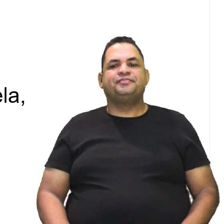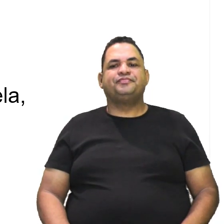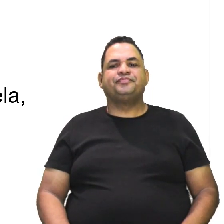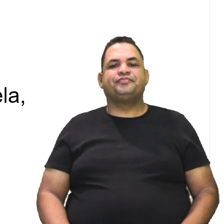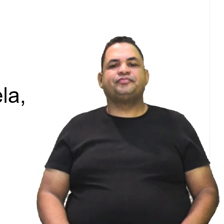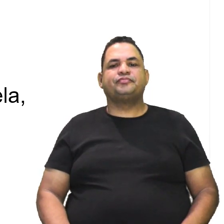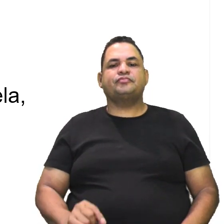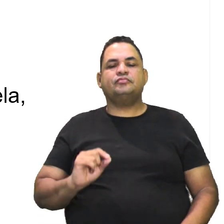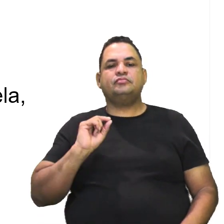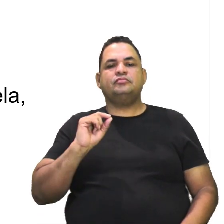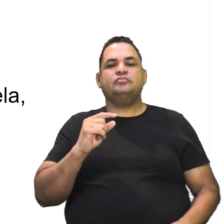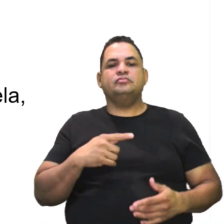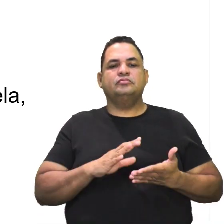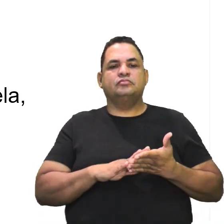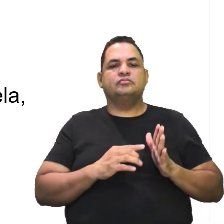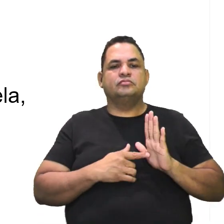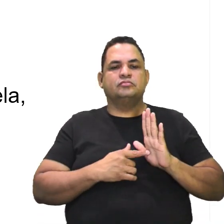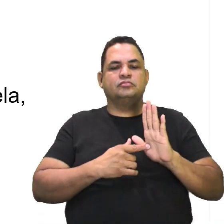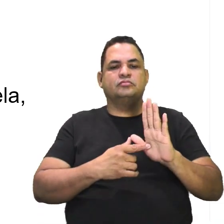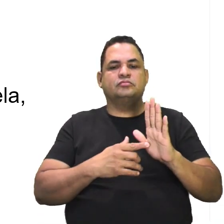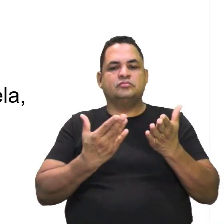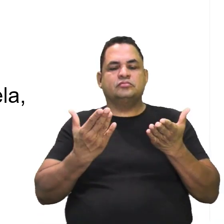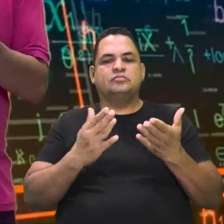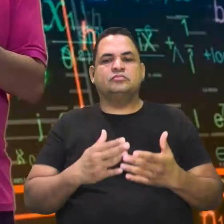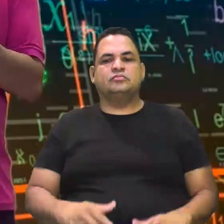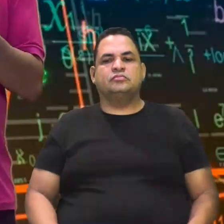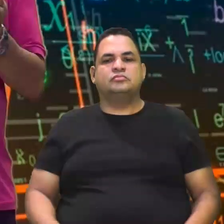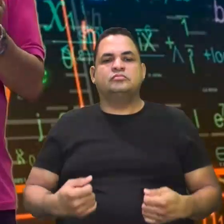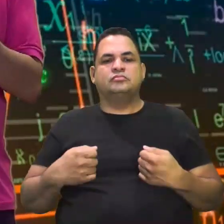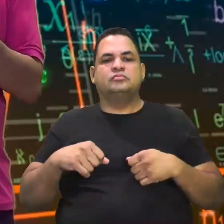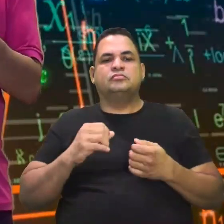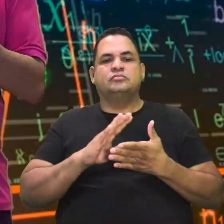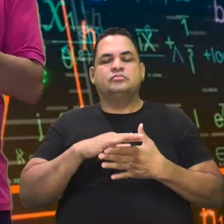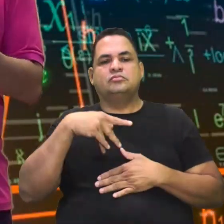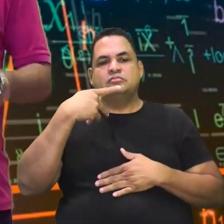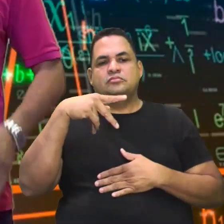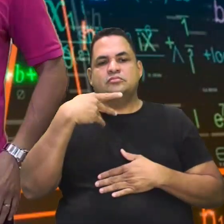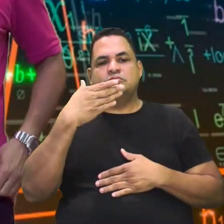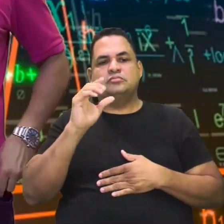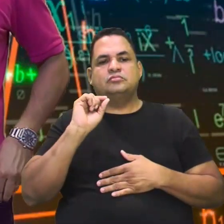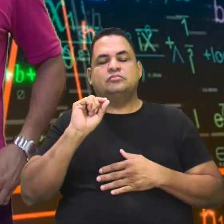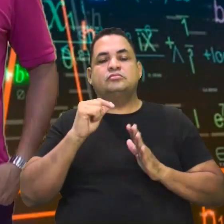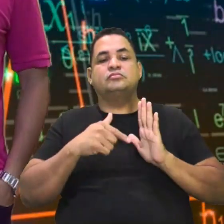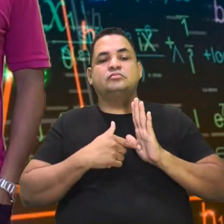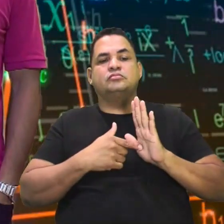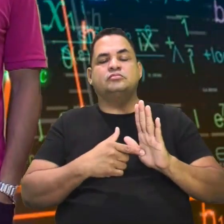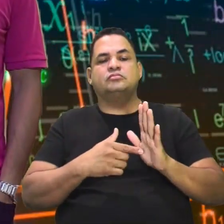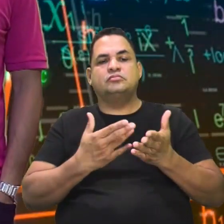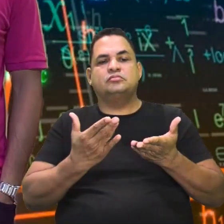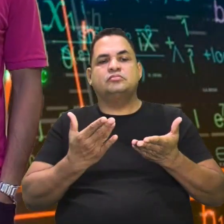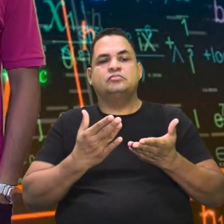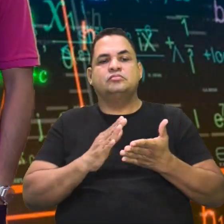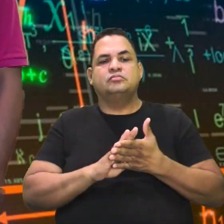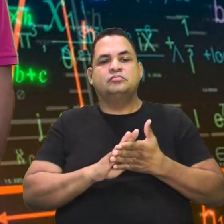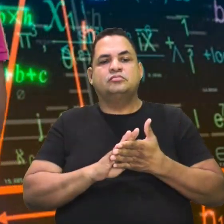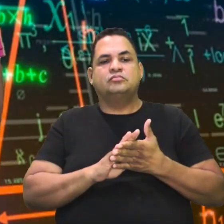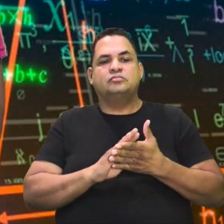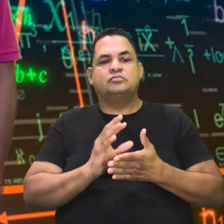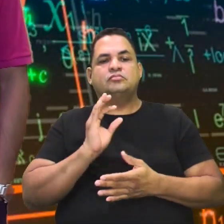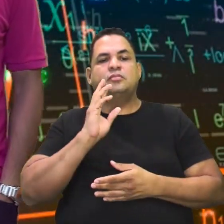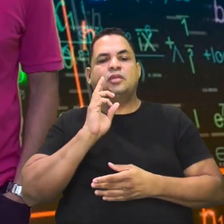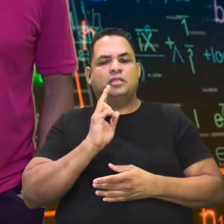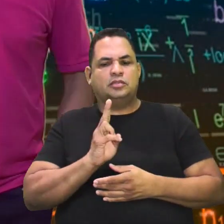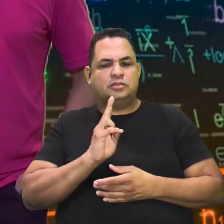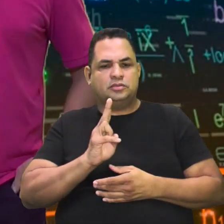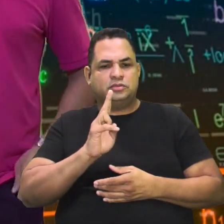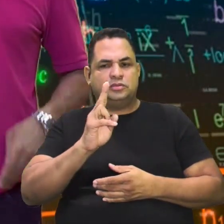O que mostra para vocês, agora a gente pode falar disso com vocês, né? O que mostra para vocês a